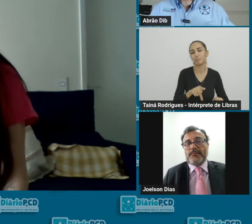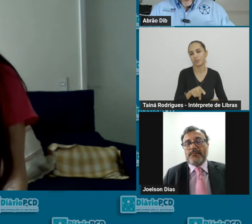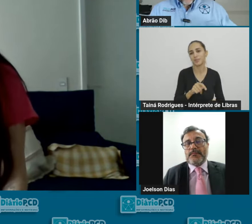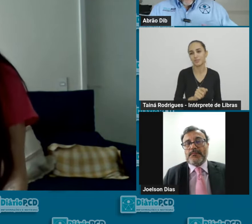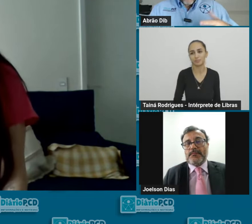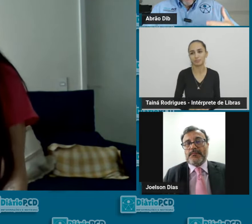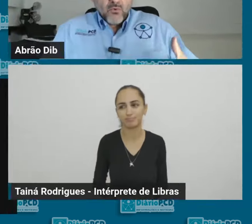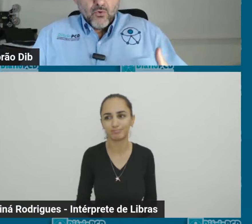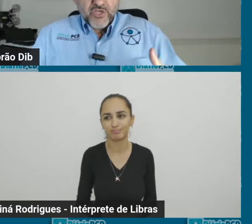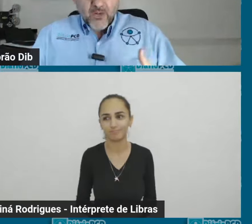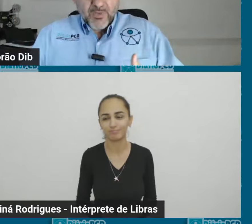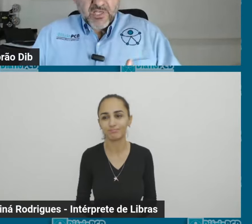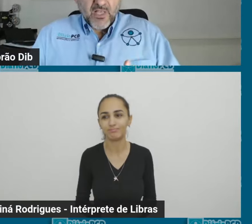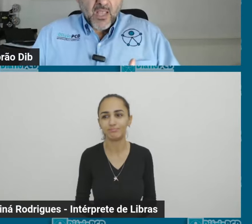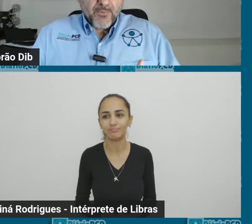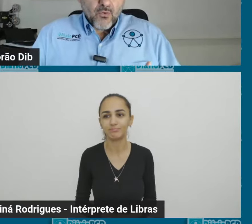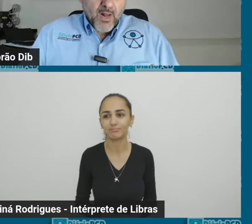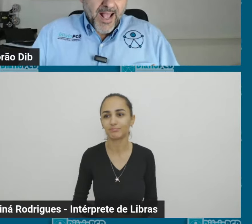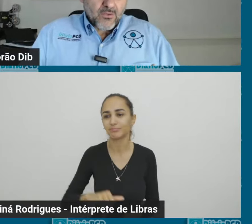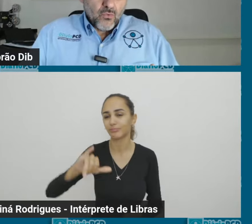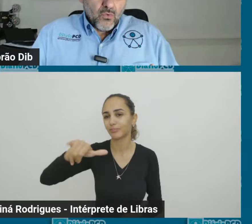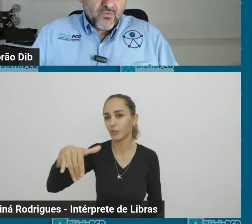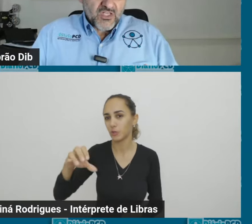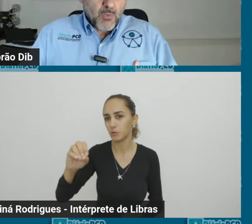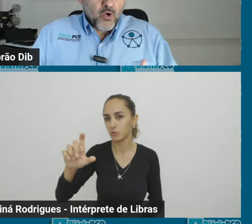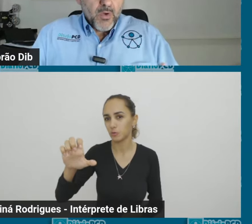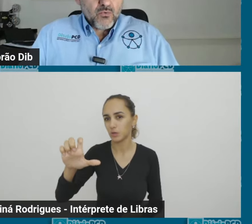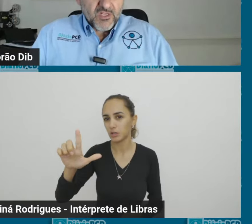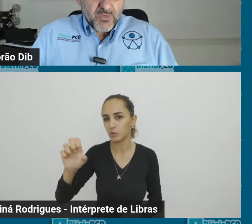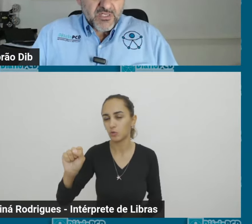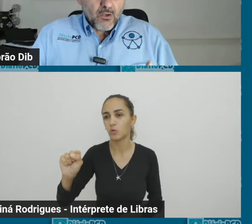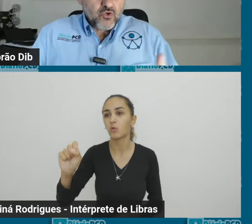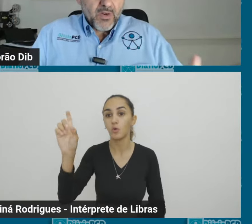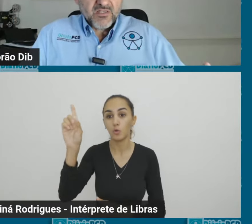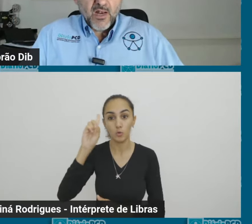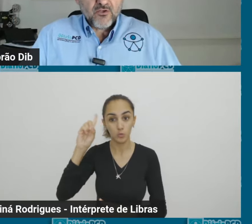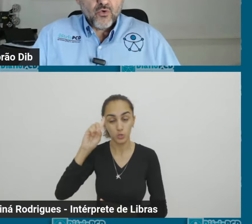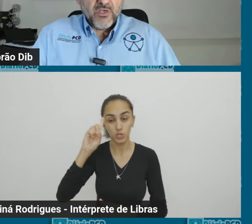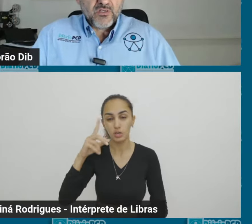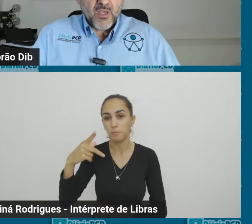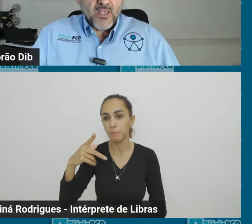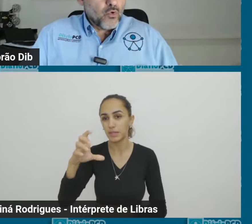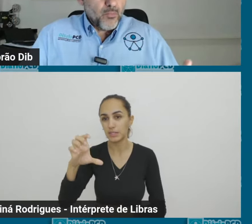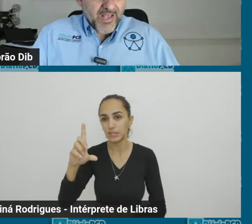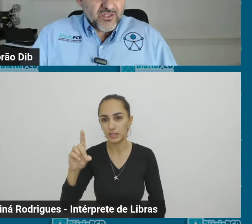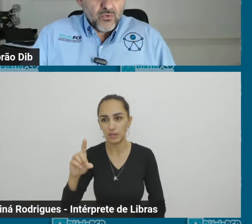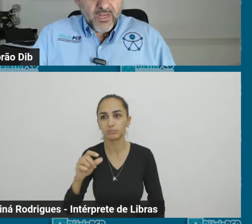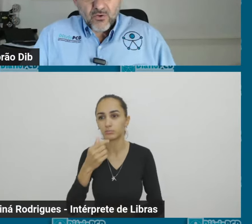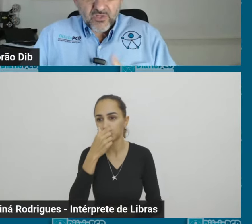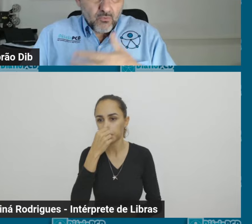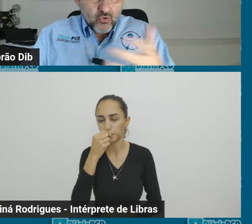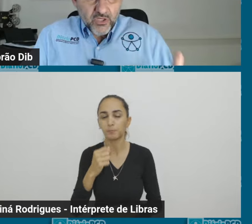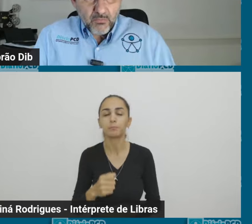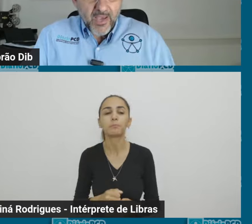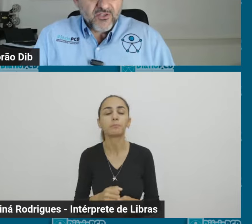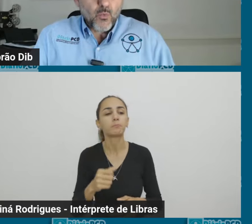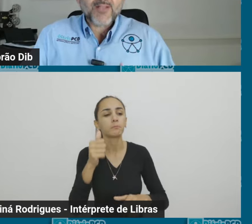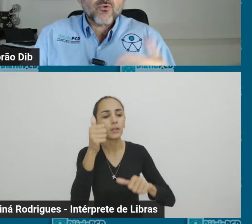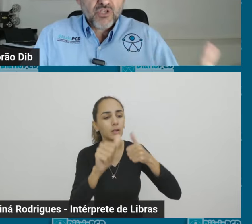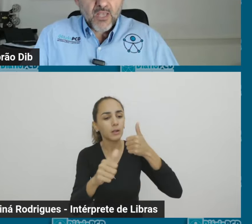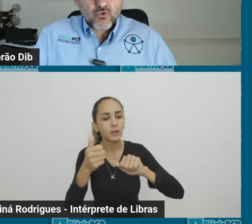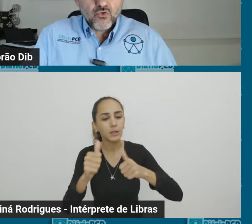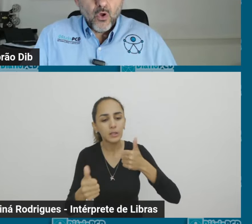Doutor Joelson, eu tenho o Diário PCD tem procurado fazer uma cobertura especial sobre as eleições em todo o Brasil, né? Nós temos hoje mais